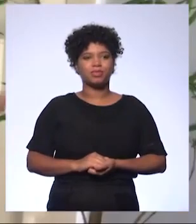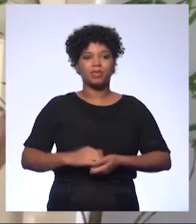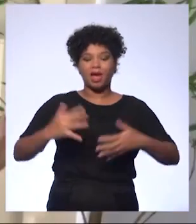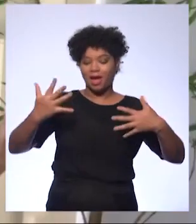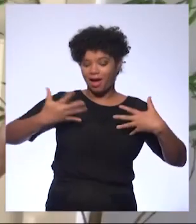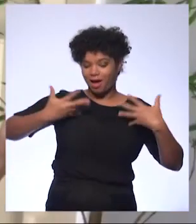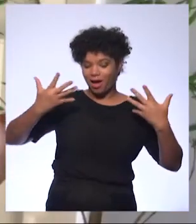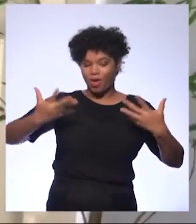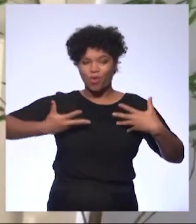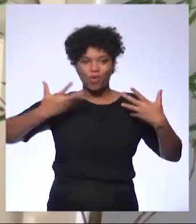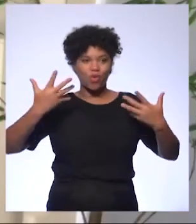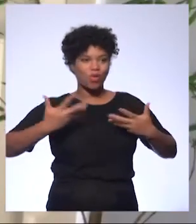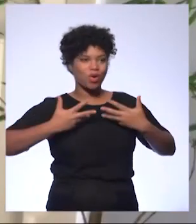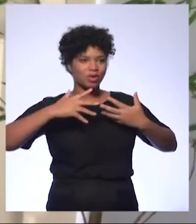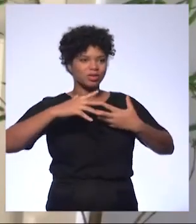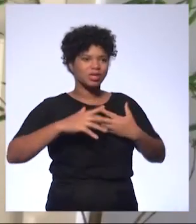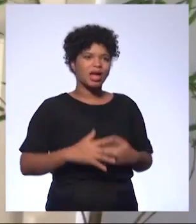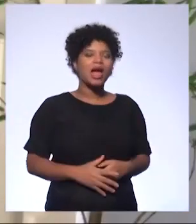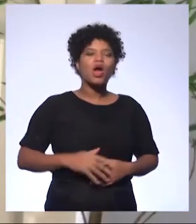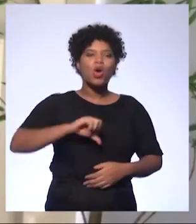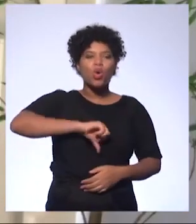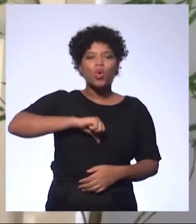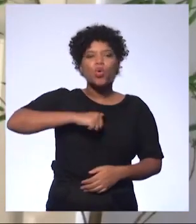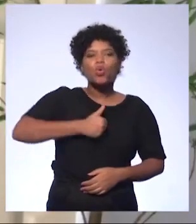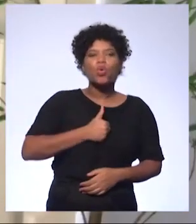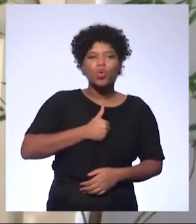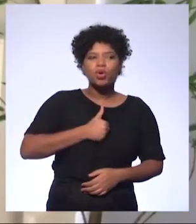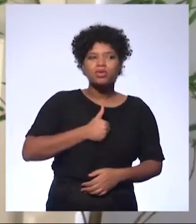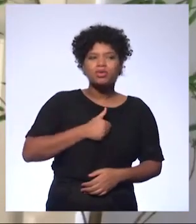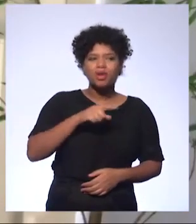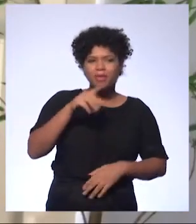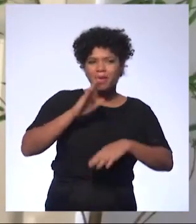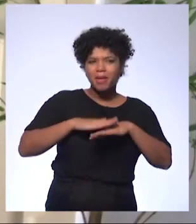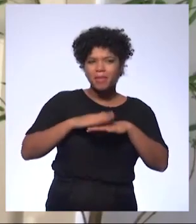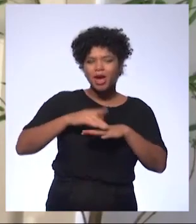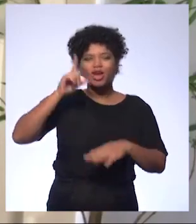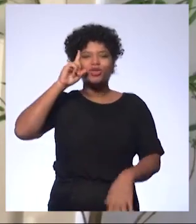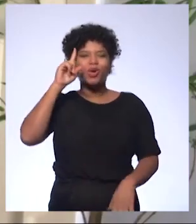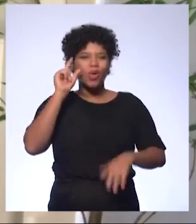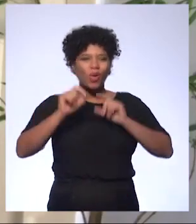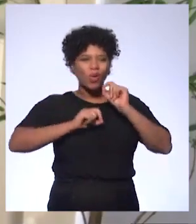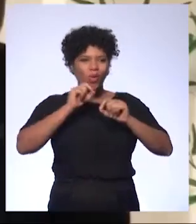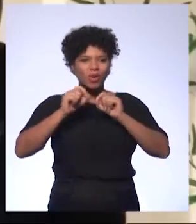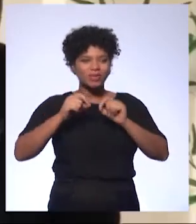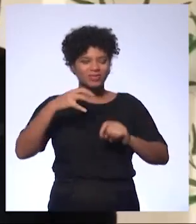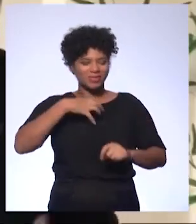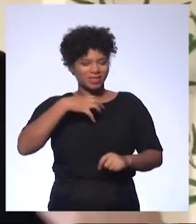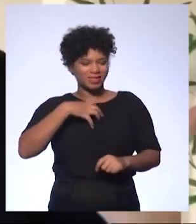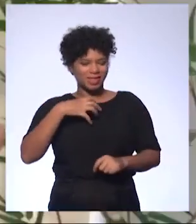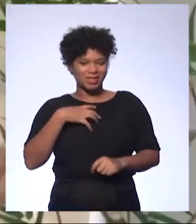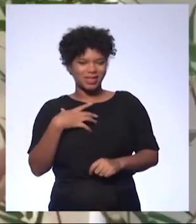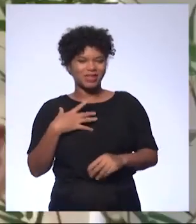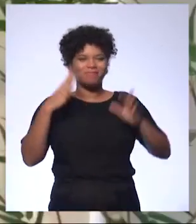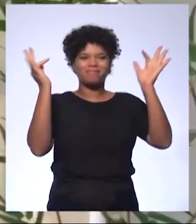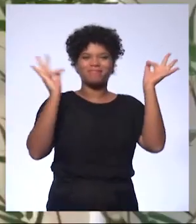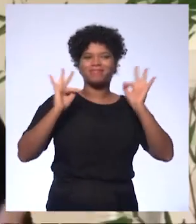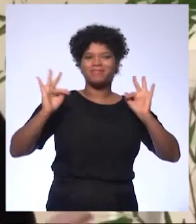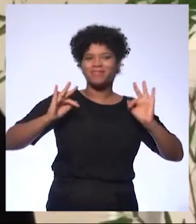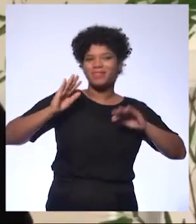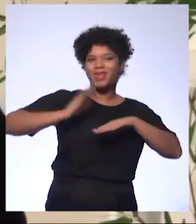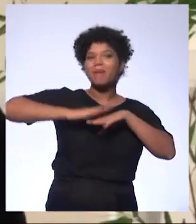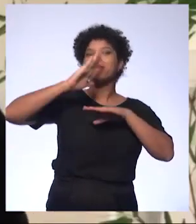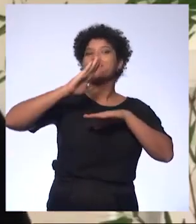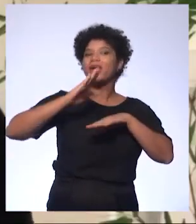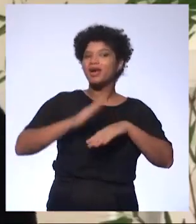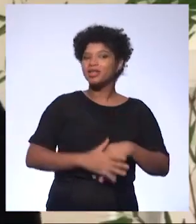Motivação e autoestima. O que será que você pode fazer no seu dia a dia para se sentir mais feliz, mais